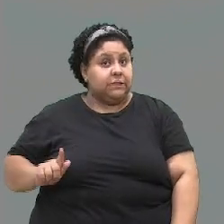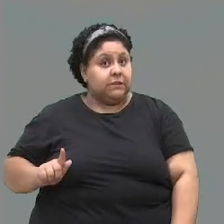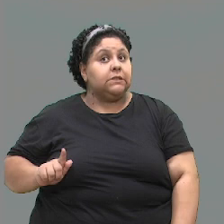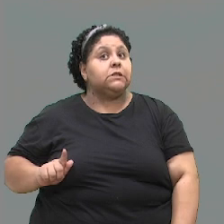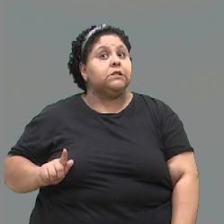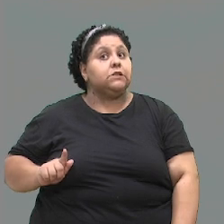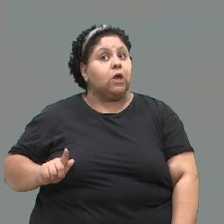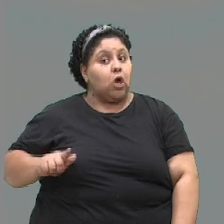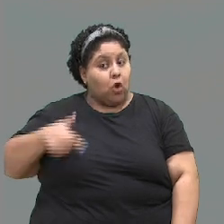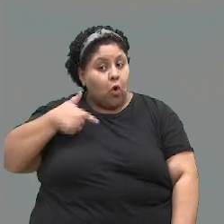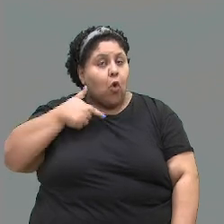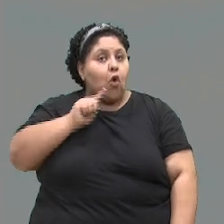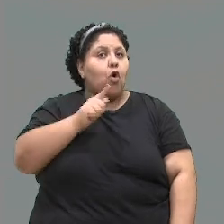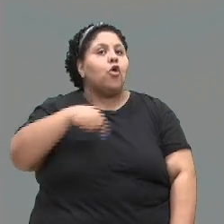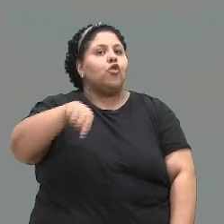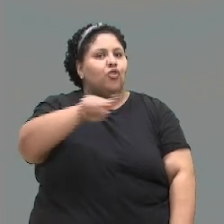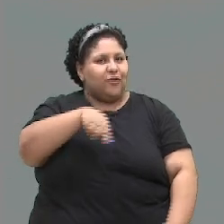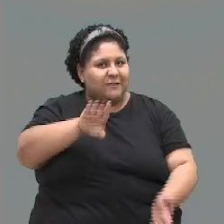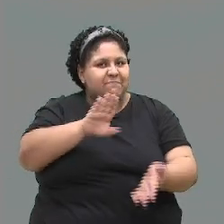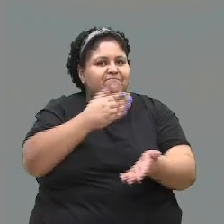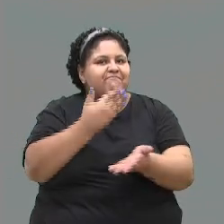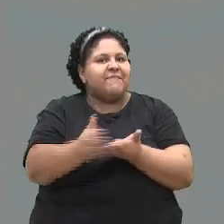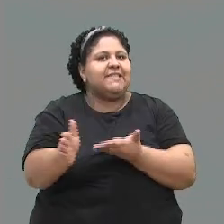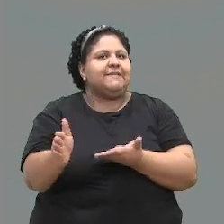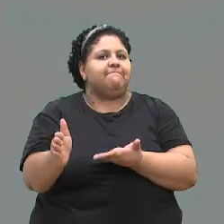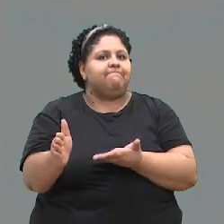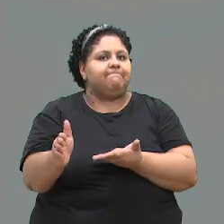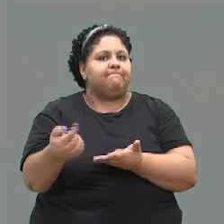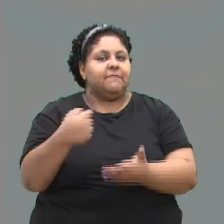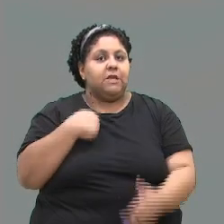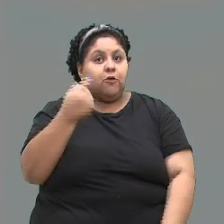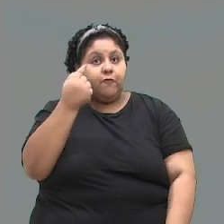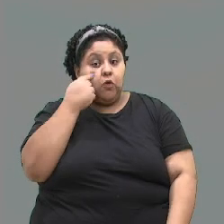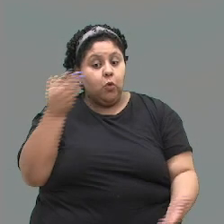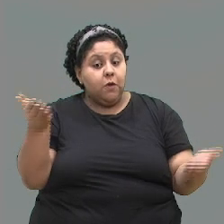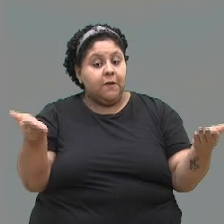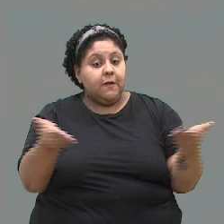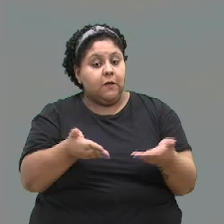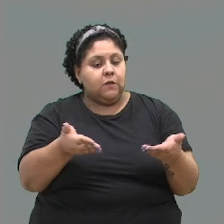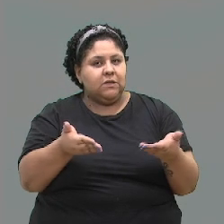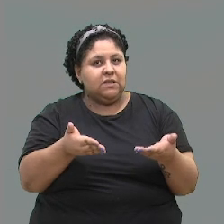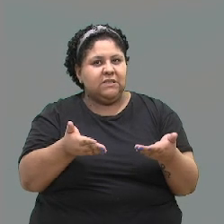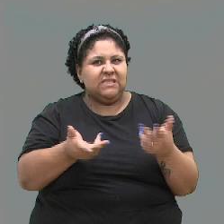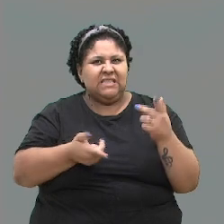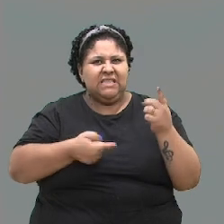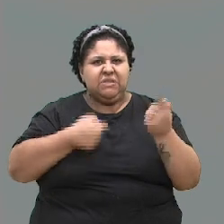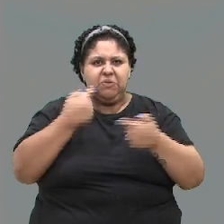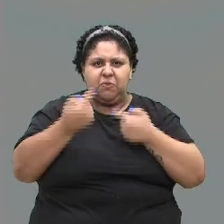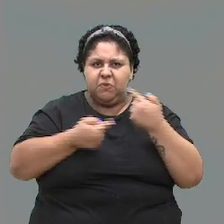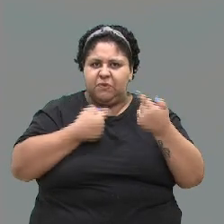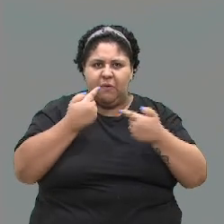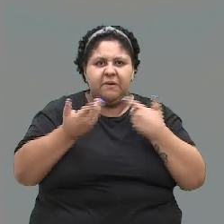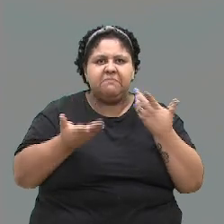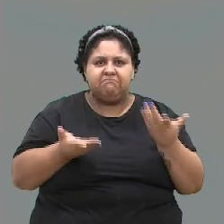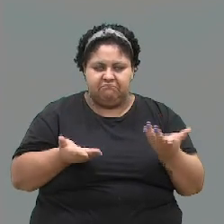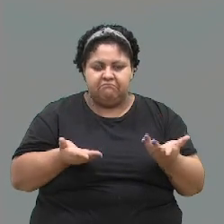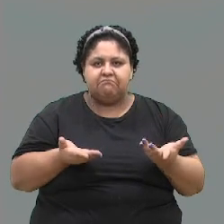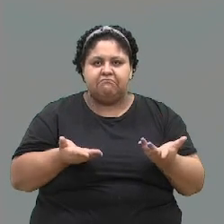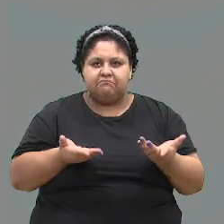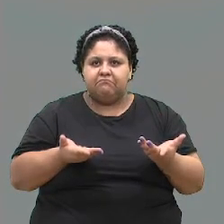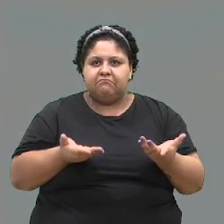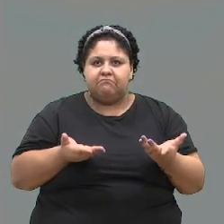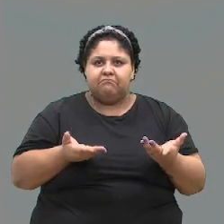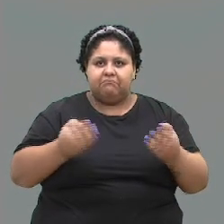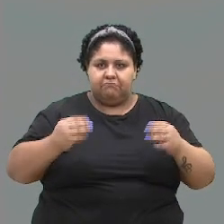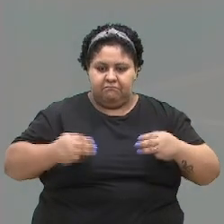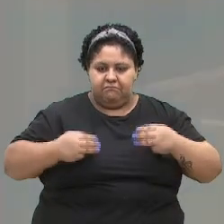vingar nós iremos perder eu vi hoje aqui na discussão e as discussões da Moção